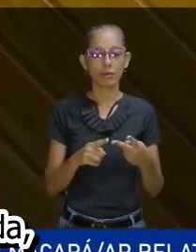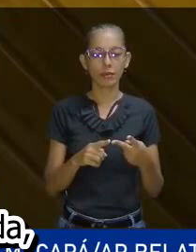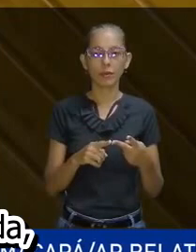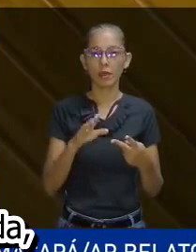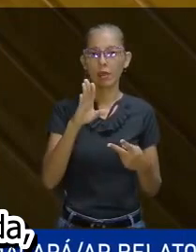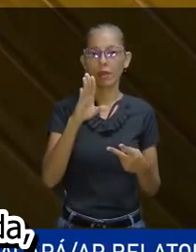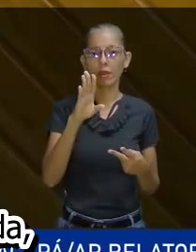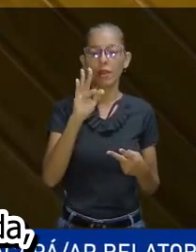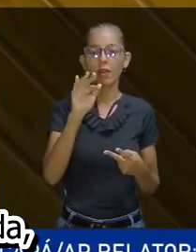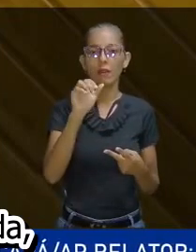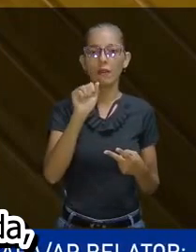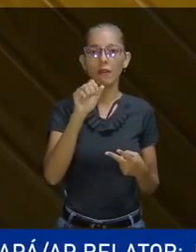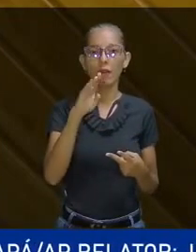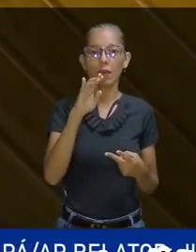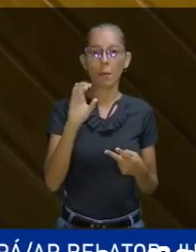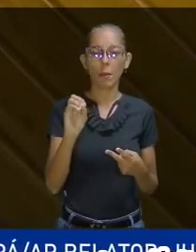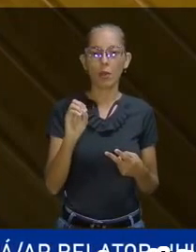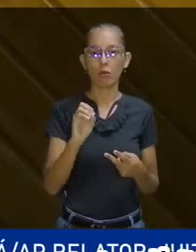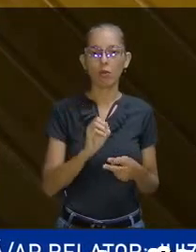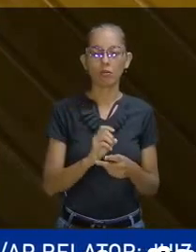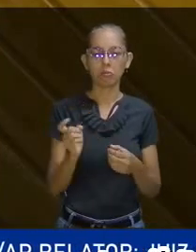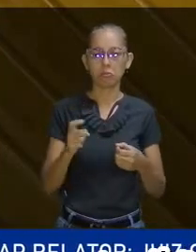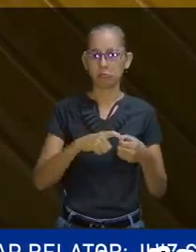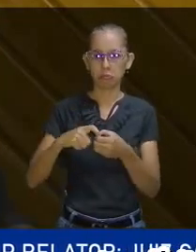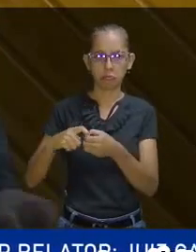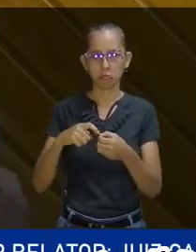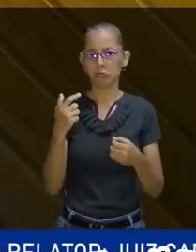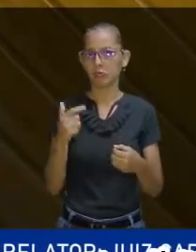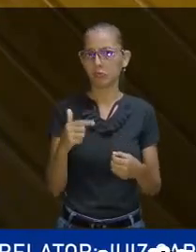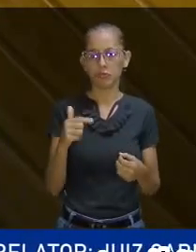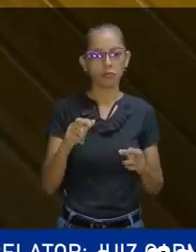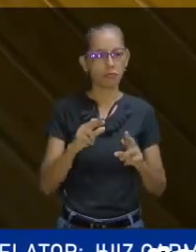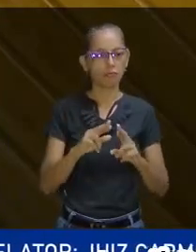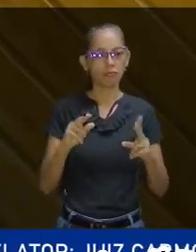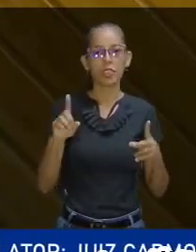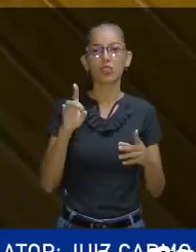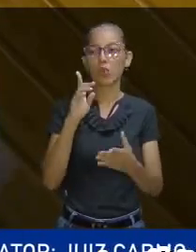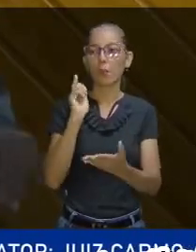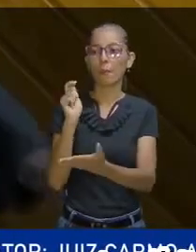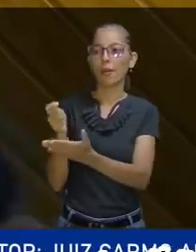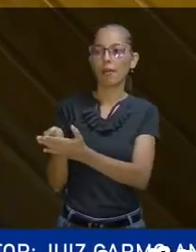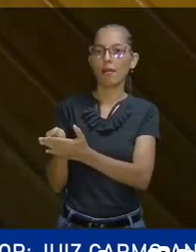com Yuri Alessi. Né? Ele contratou os serviços de Irlon,